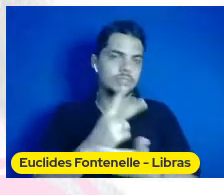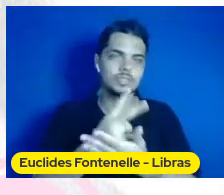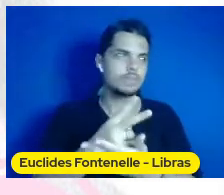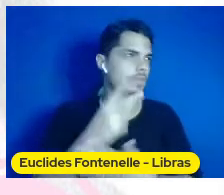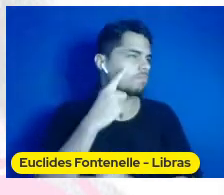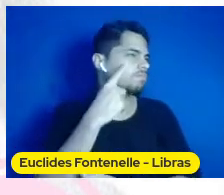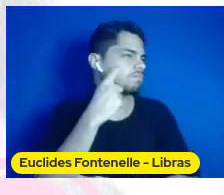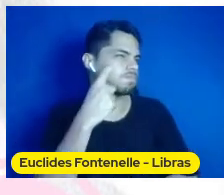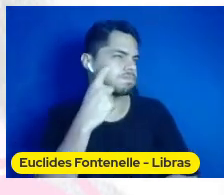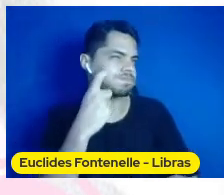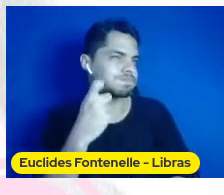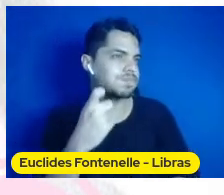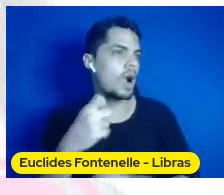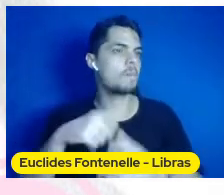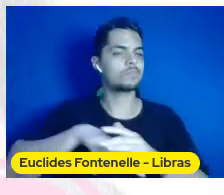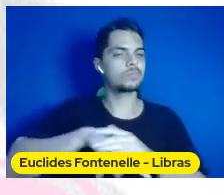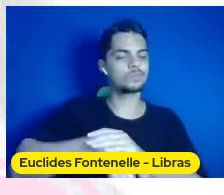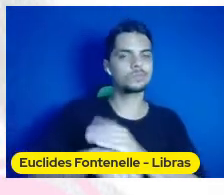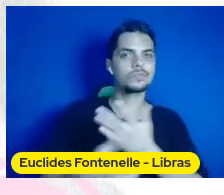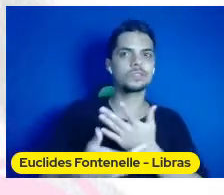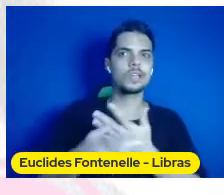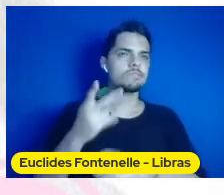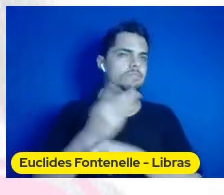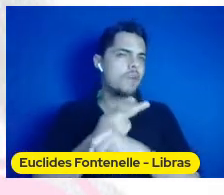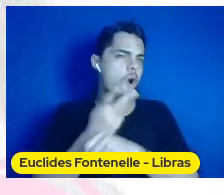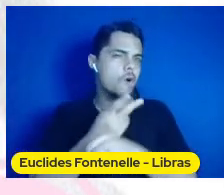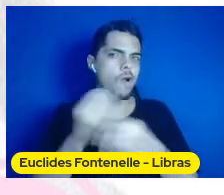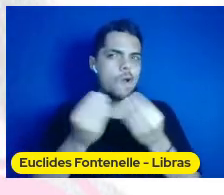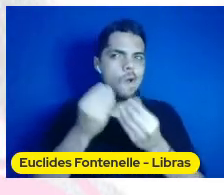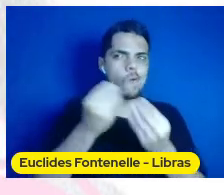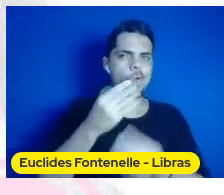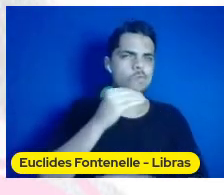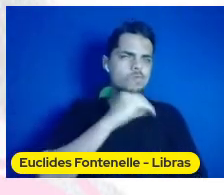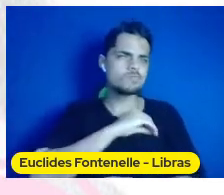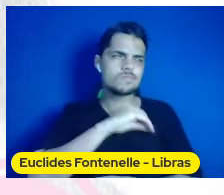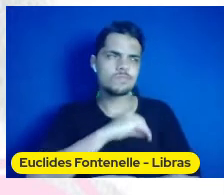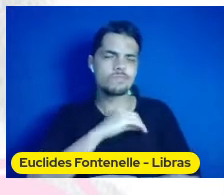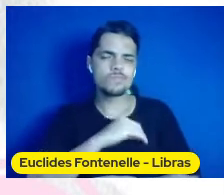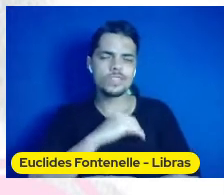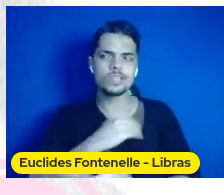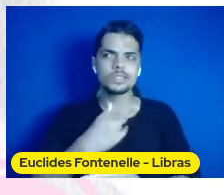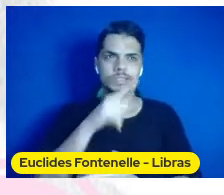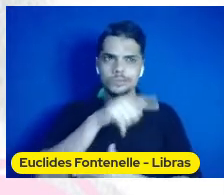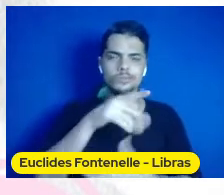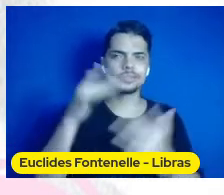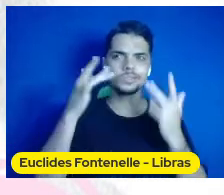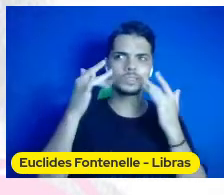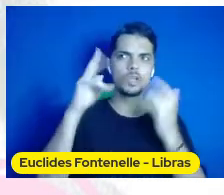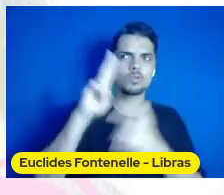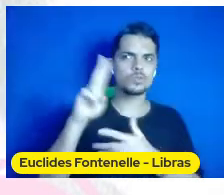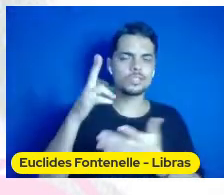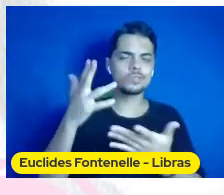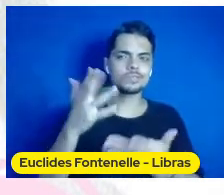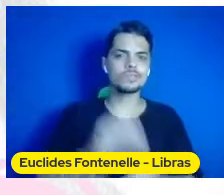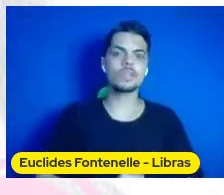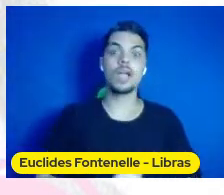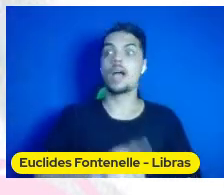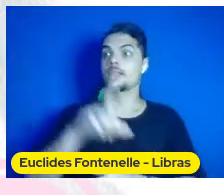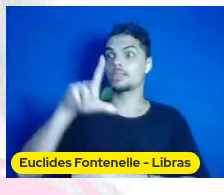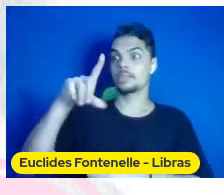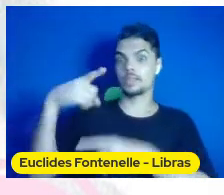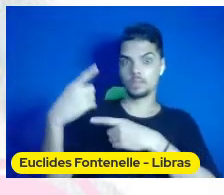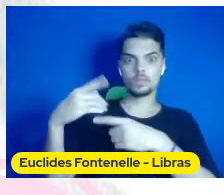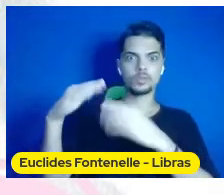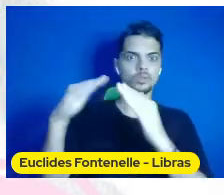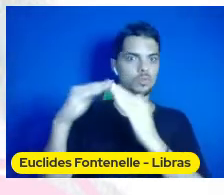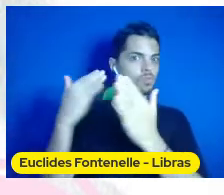tentar achar uma forma de ganhar dinheiro com isso. Foi quando, ainda no colégio, eu conheci o Antônio. Ele já tinha um estúdio de animação. Tinha alguns